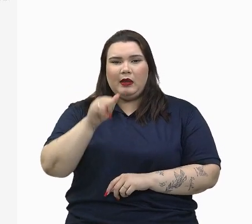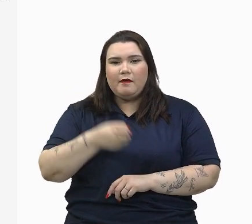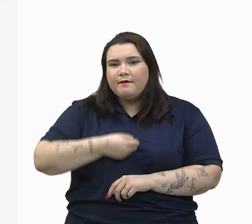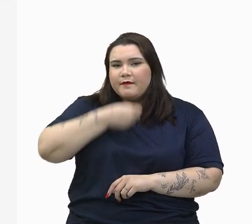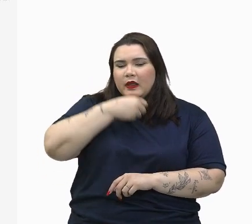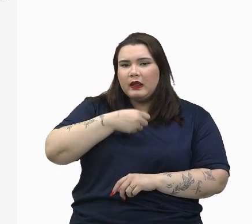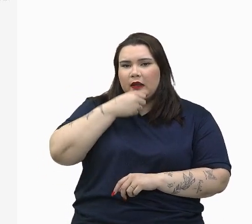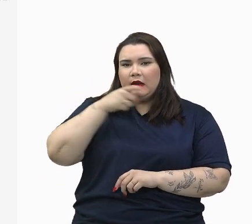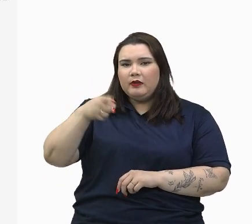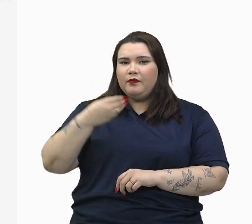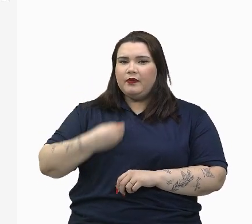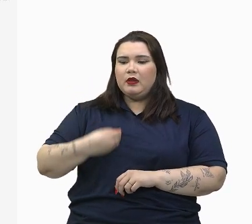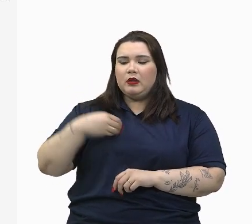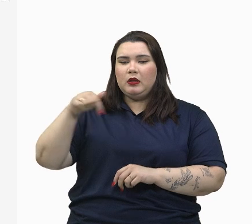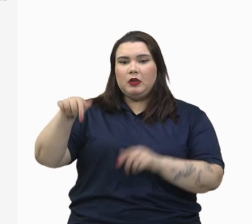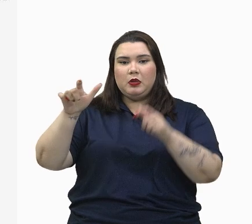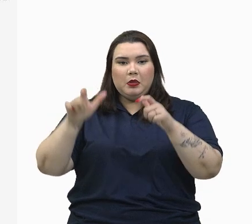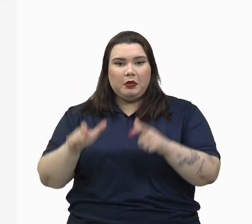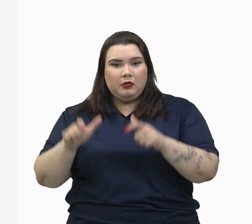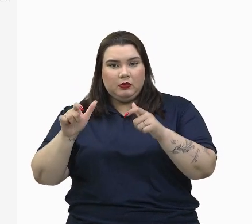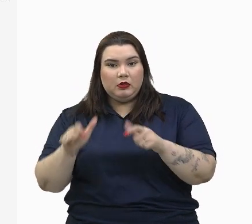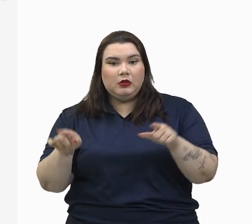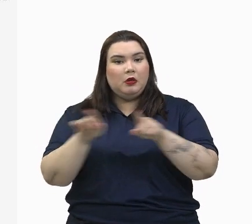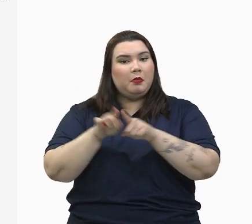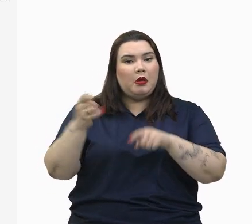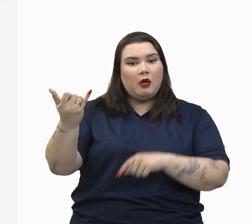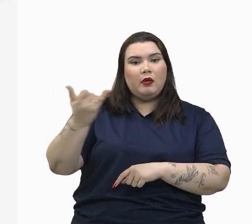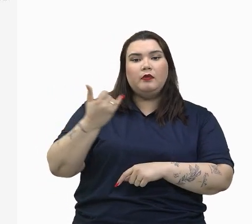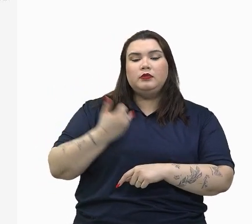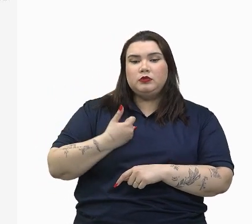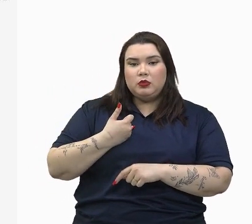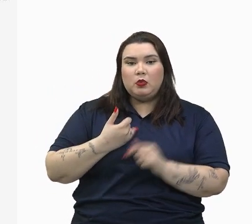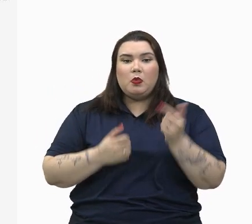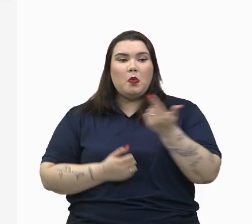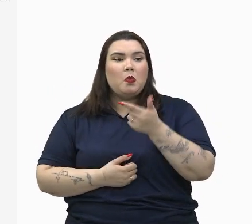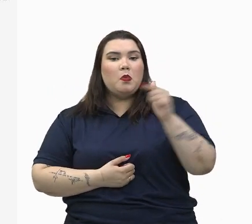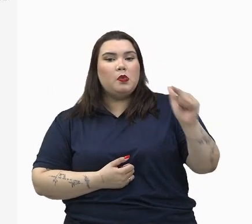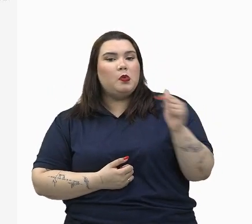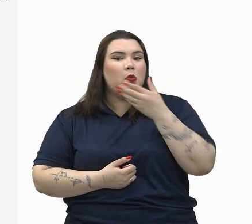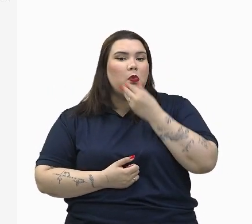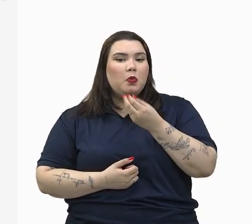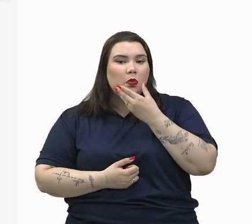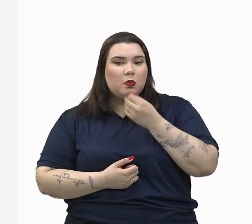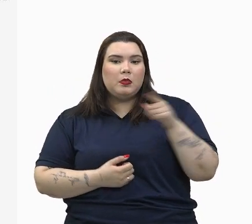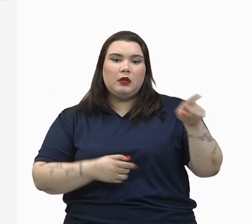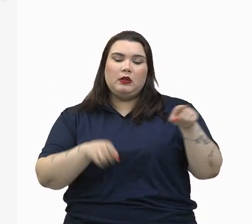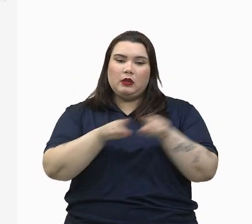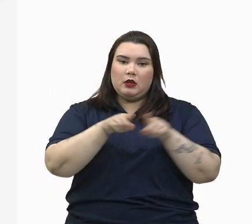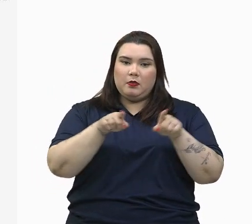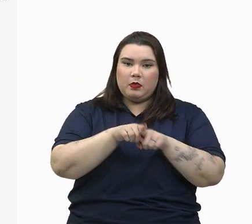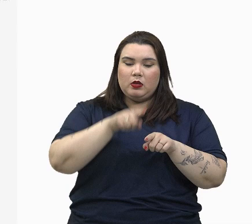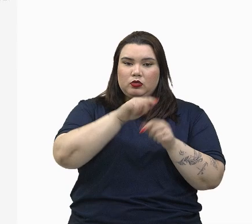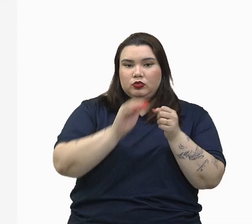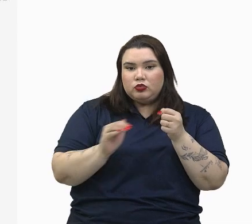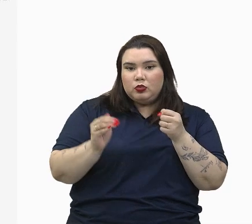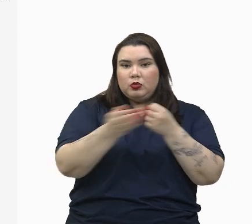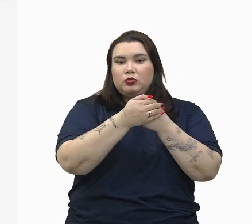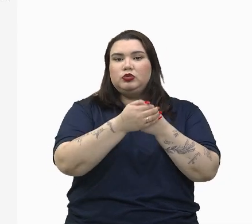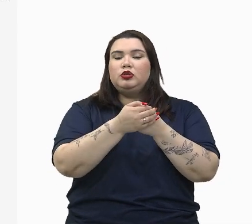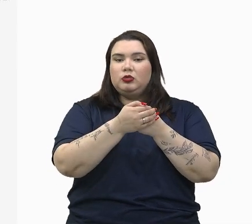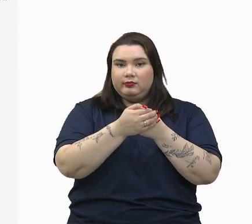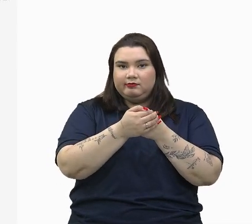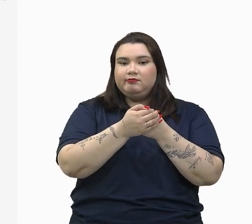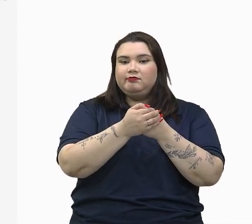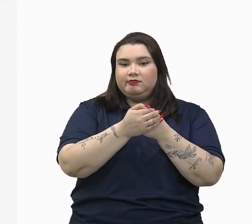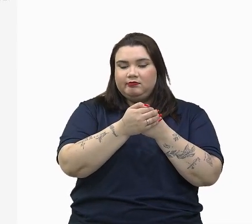velho que dizia ter estado naquela terra, e também nos deu notícia de outro senhor que estava apartado do rio,